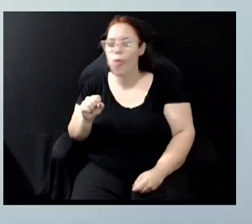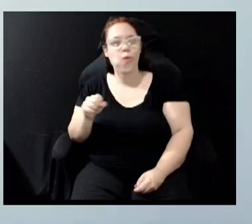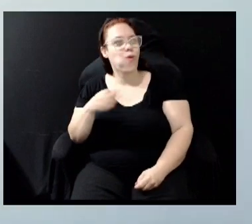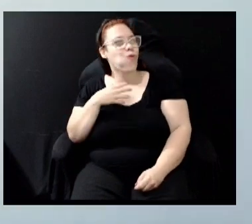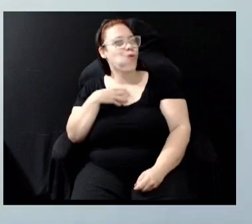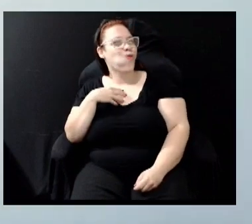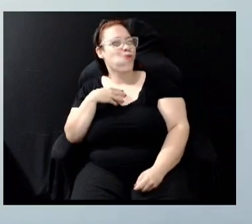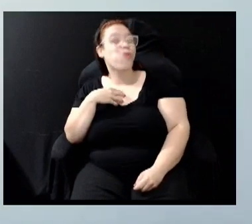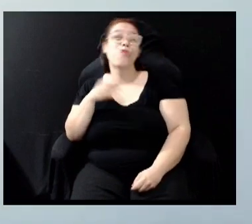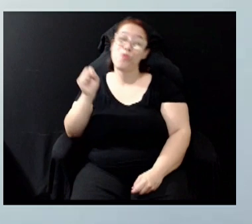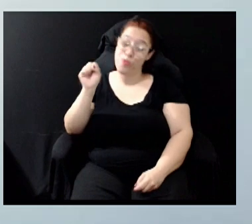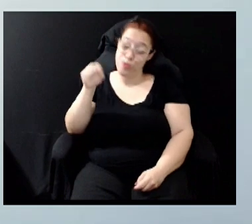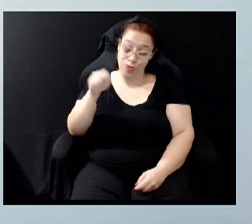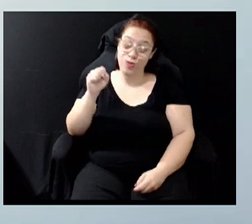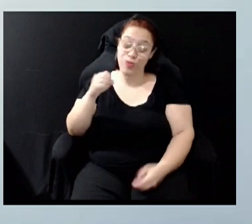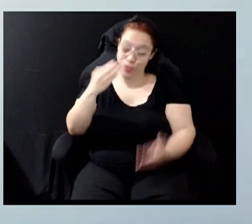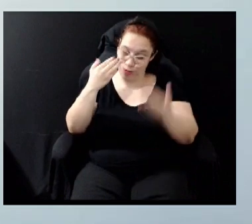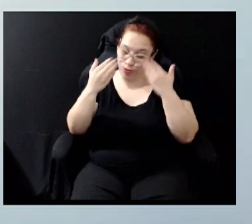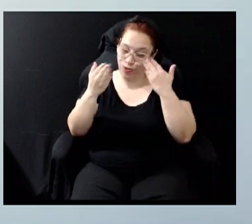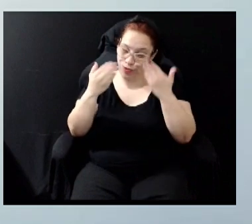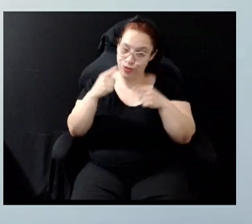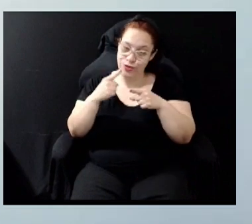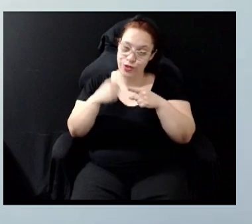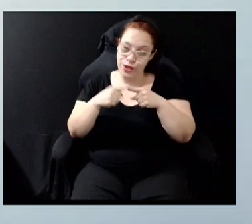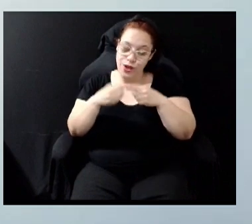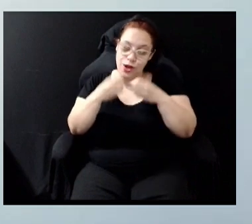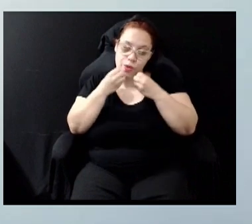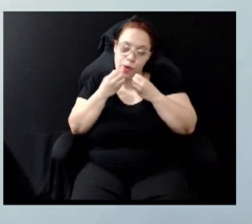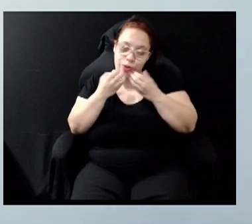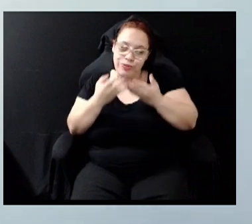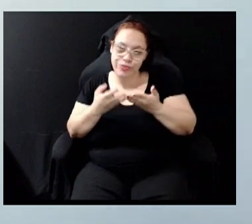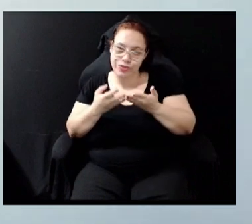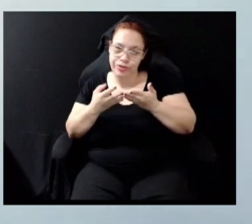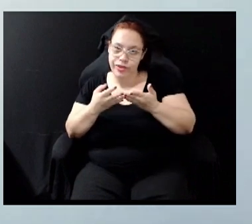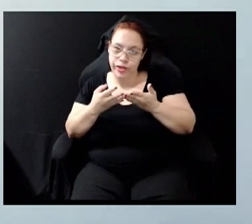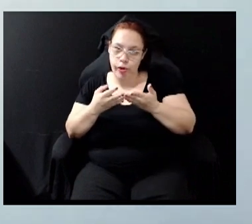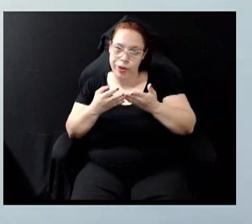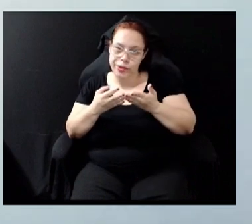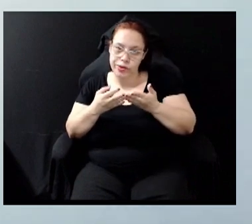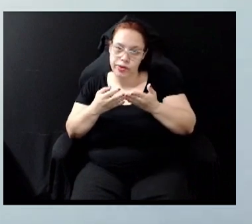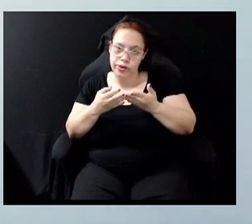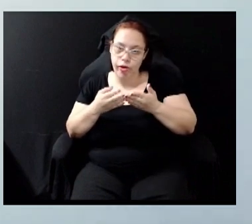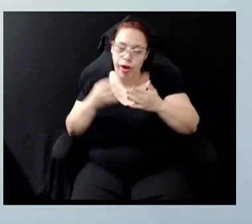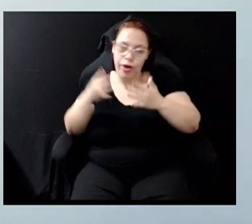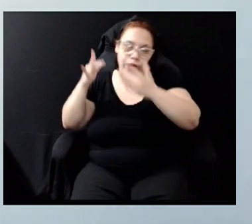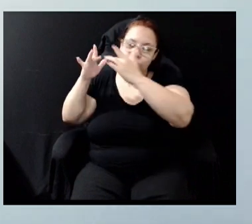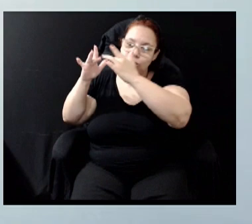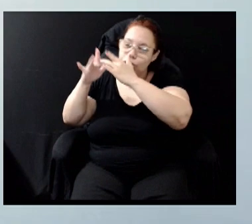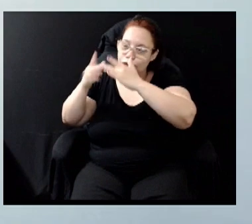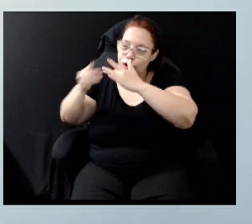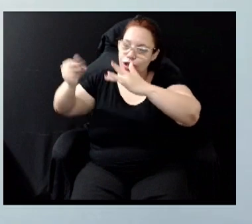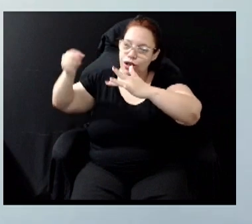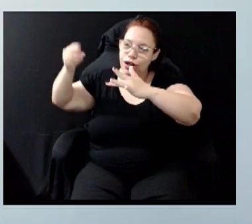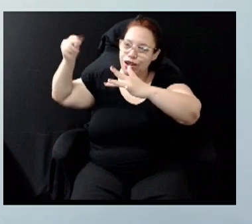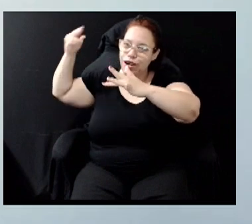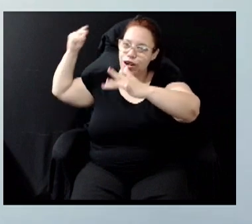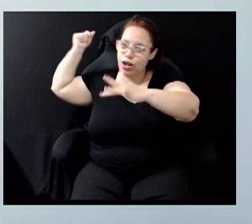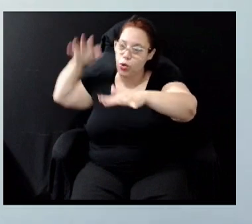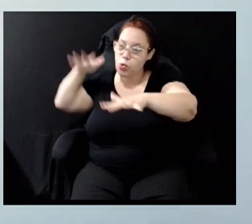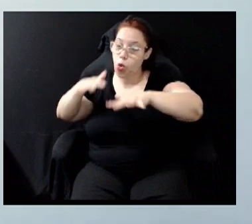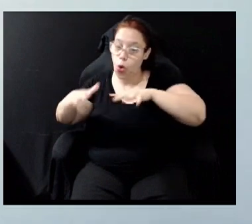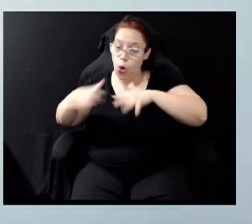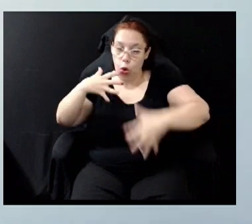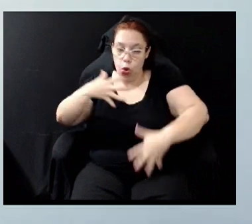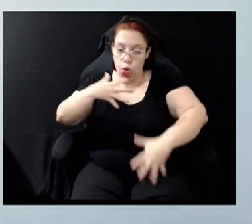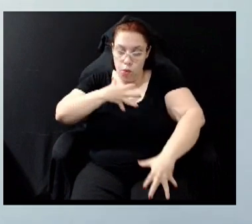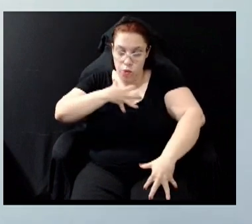Sim, é uma forma de terapia porque é terapêutico. Né, você se reconecta com aquele momento, com as emoções, no